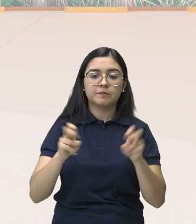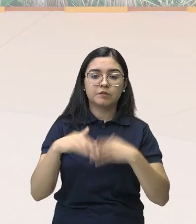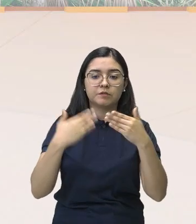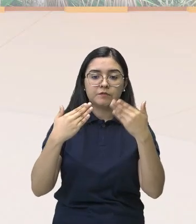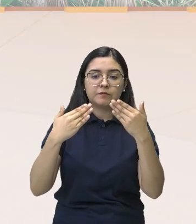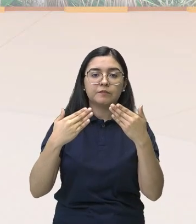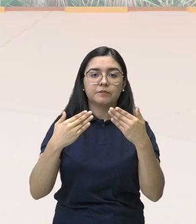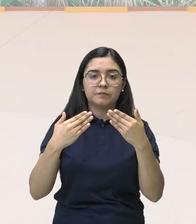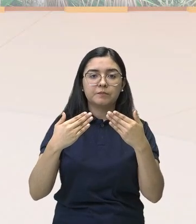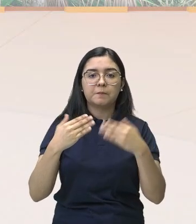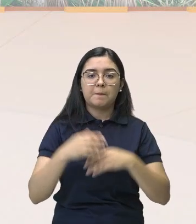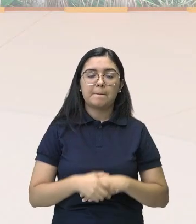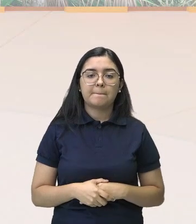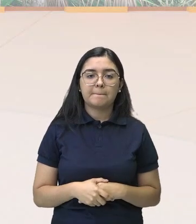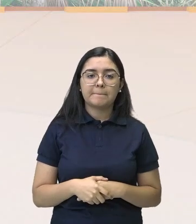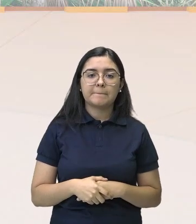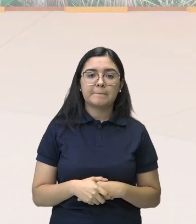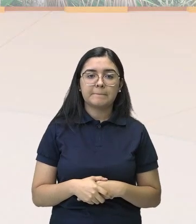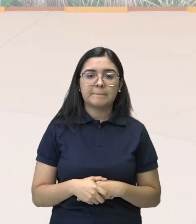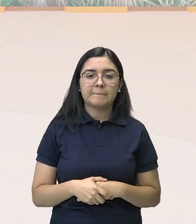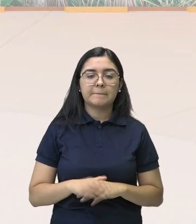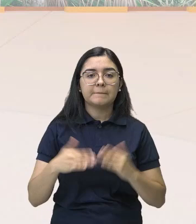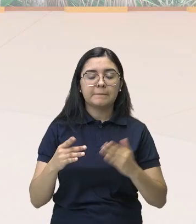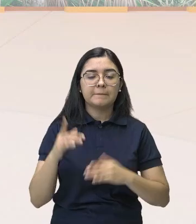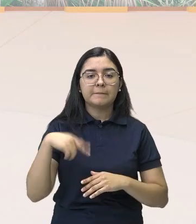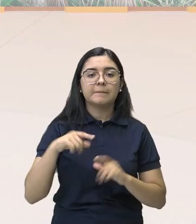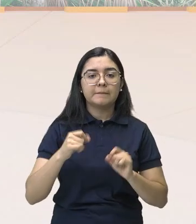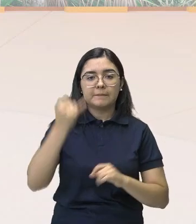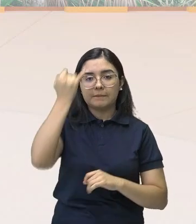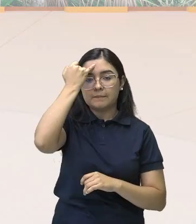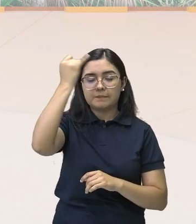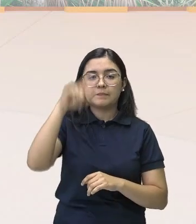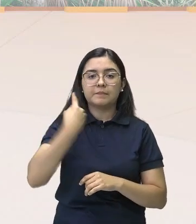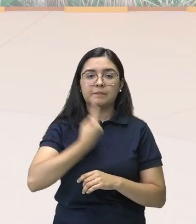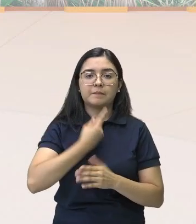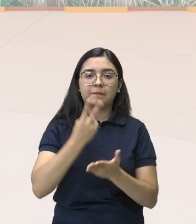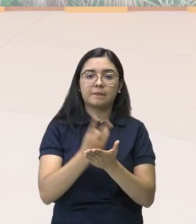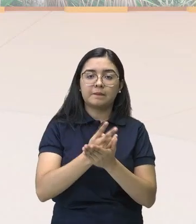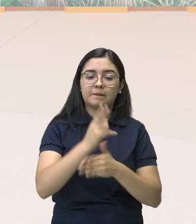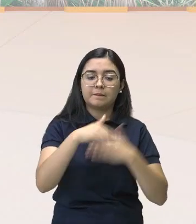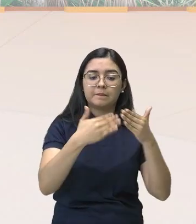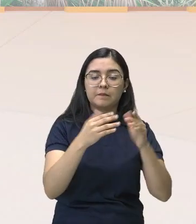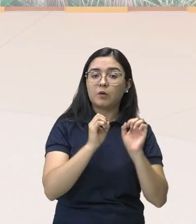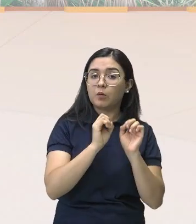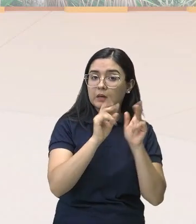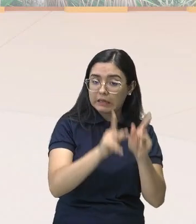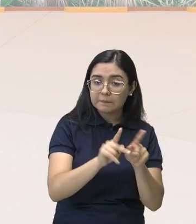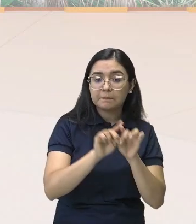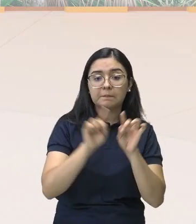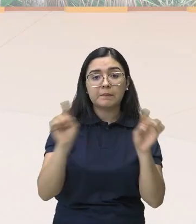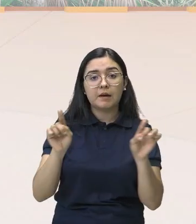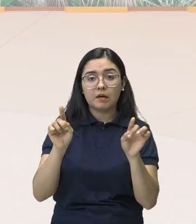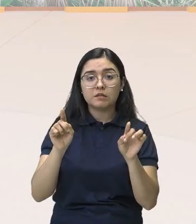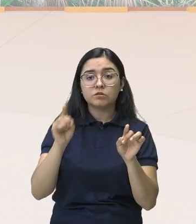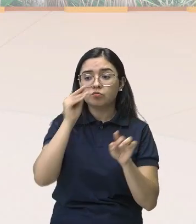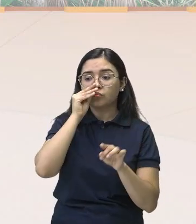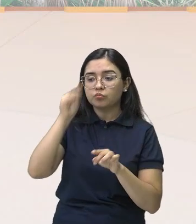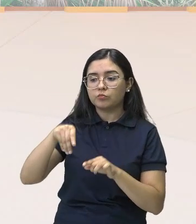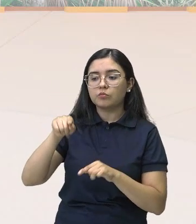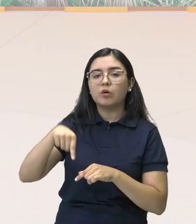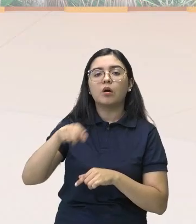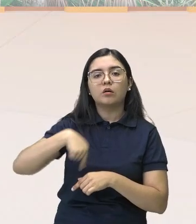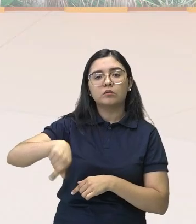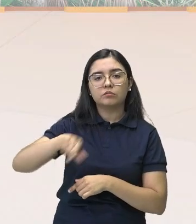desenvolvimento. Essa é a ideia, continuar desenvolvendo Ok, mas sem desprezar